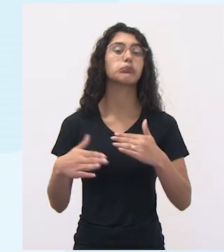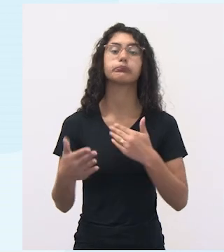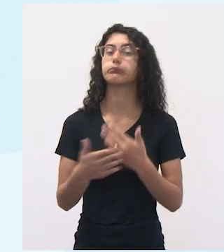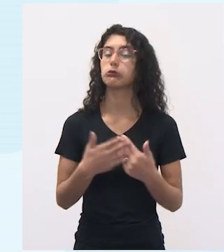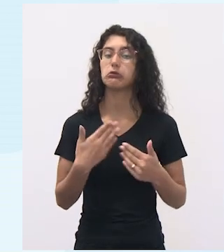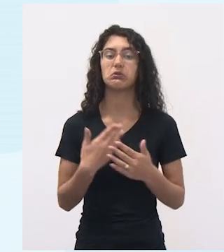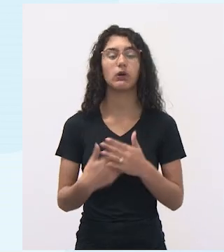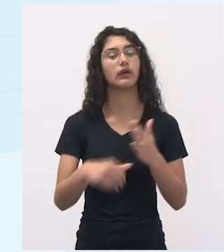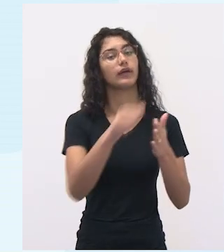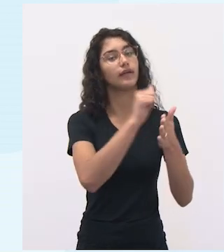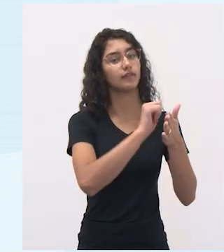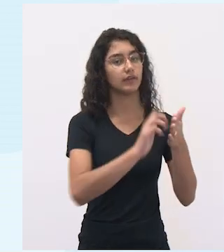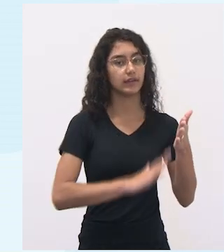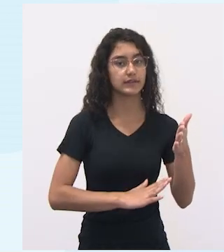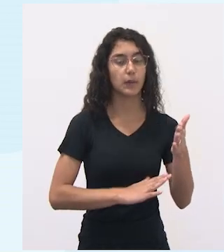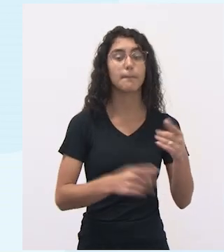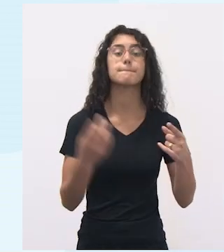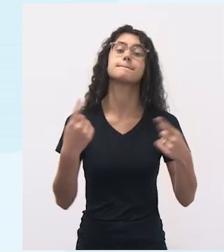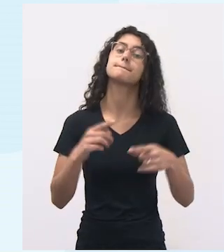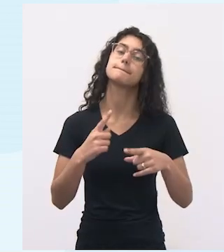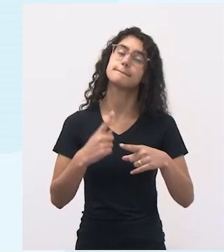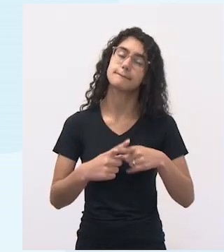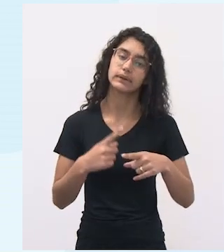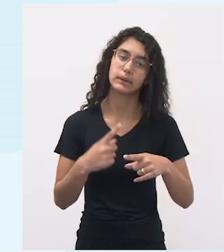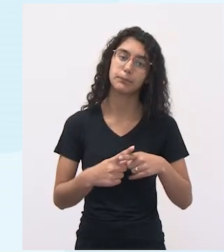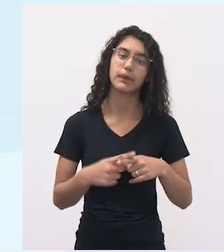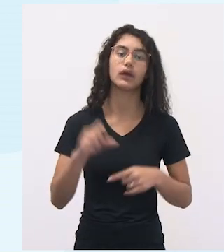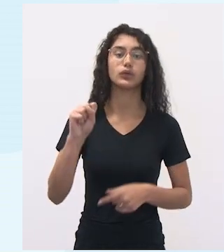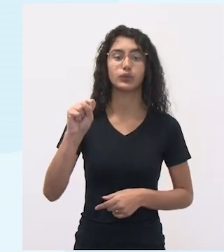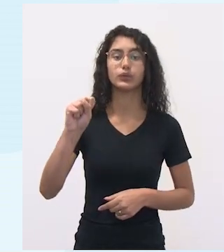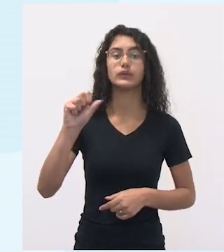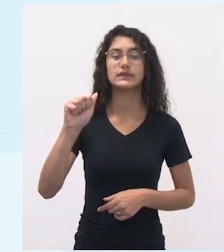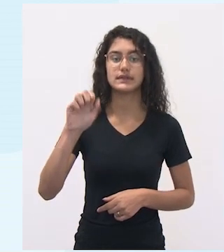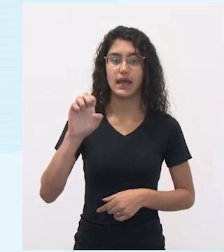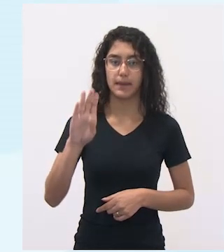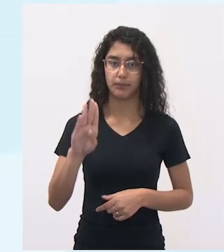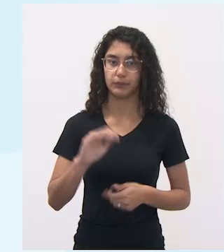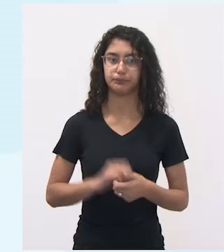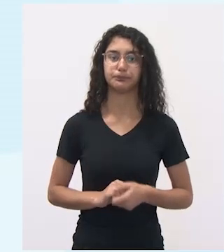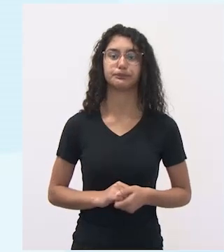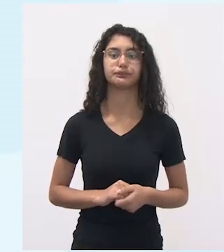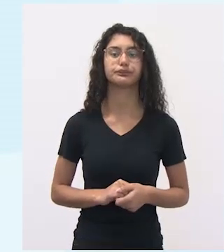mas principalmente aqui no SAEB. O próximo.